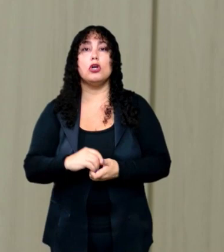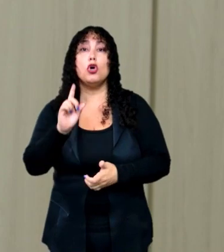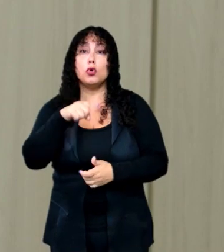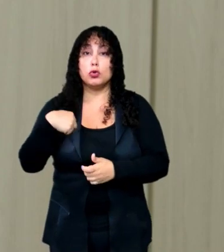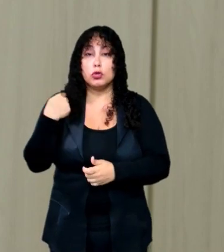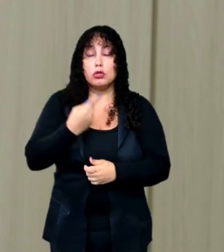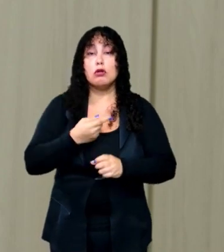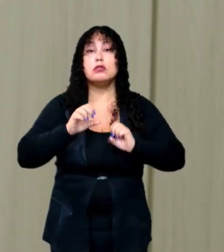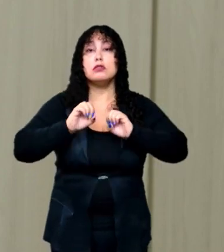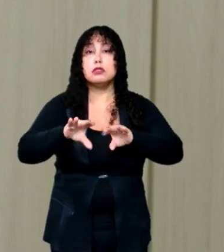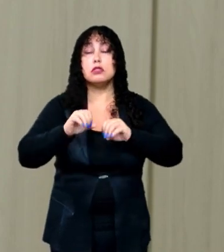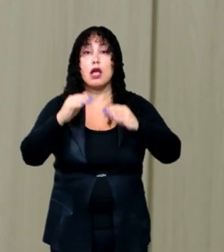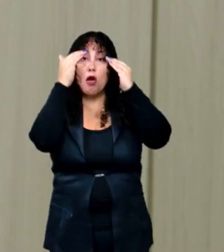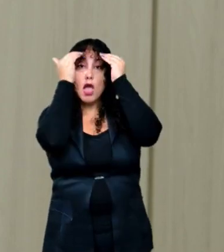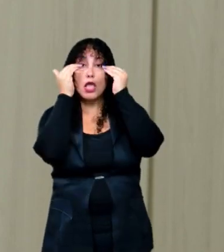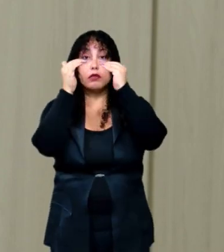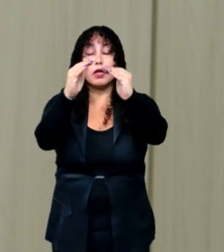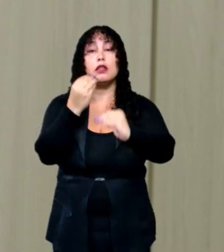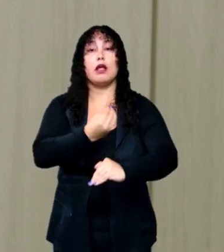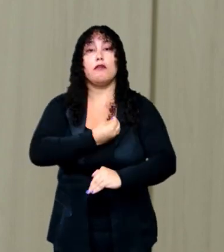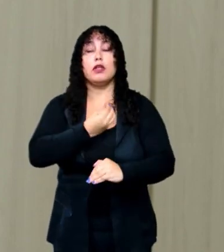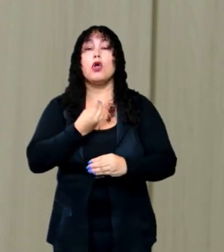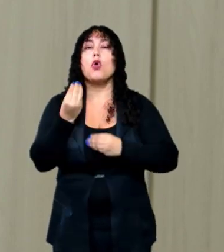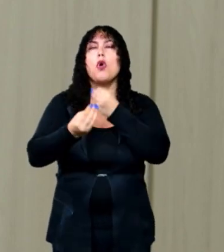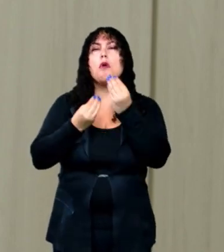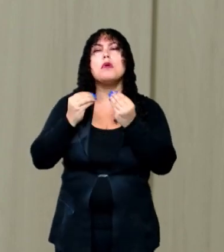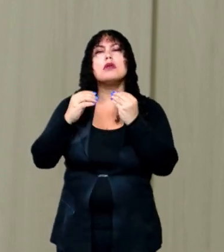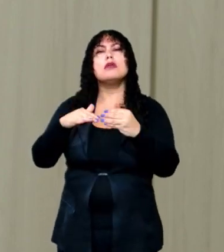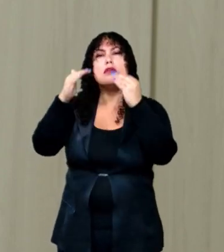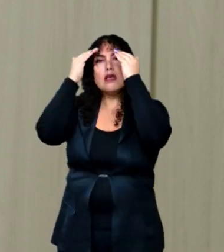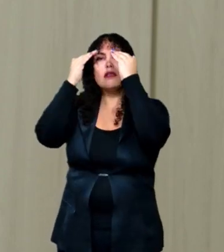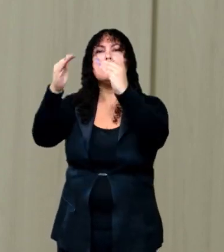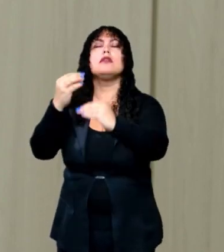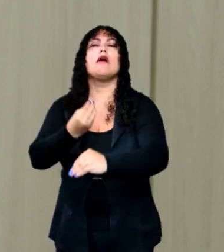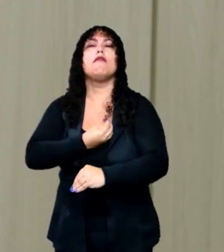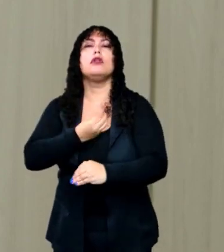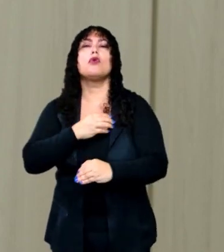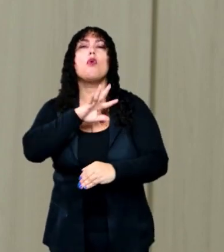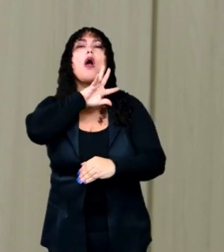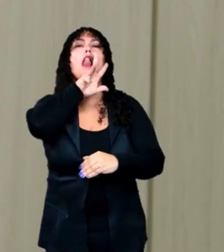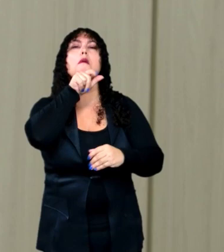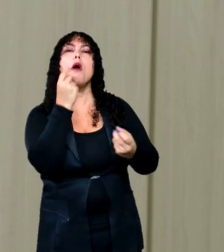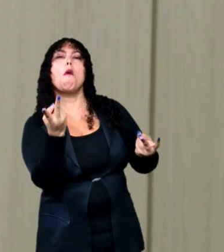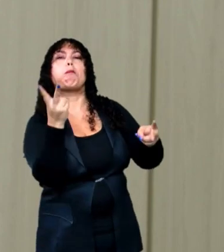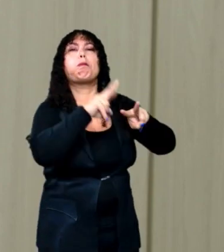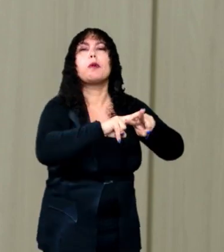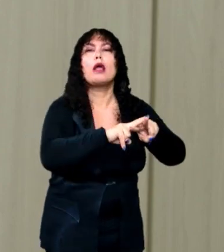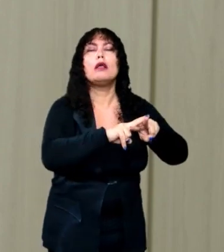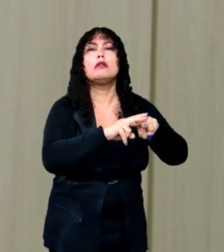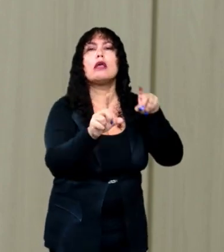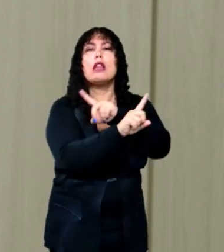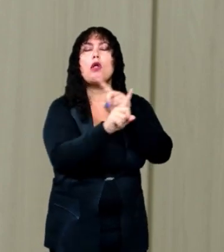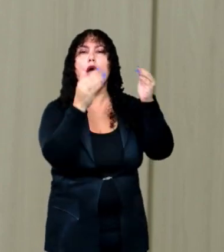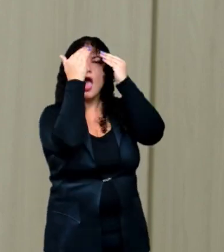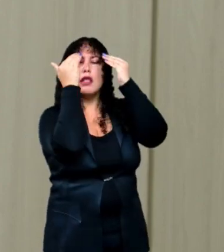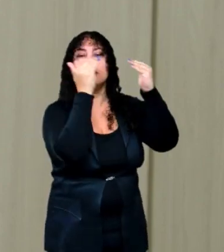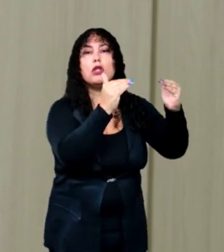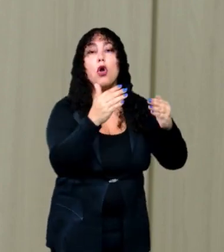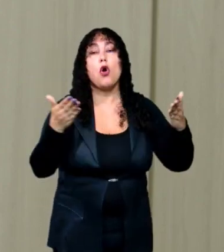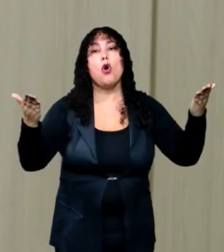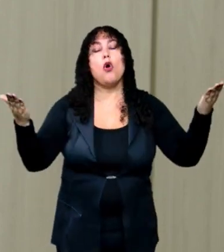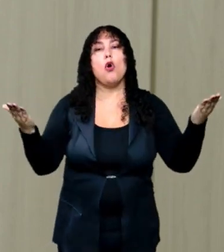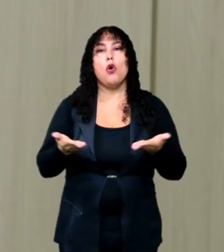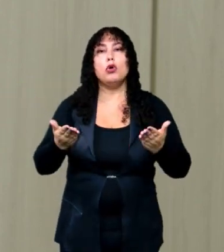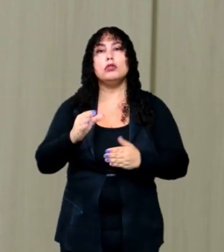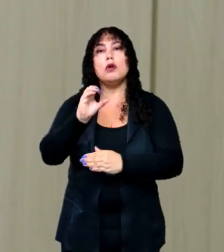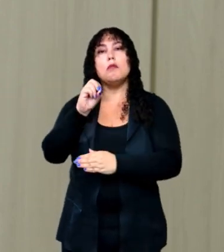que ensinar é o respeito à vida. E como que a gente ensina respeito à vida com o animal preso? Com o animal que não é respeitado? Hoje tem uma